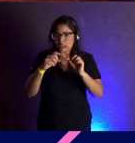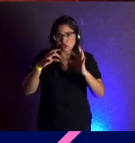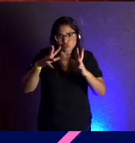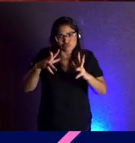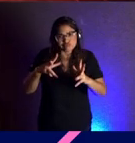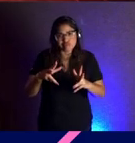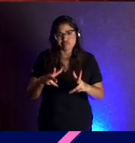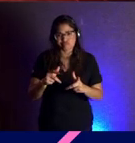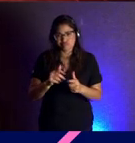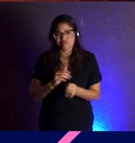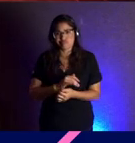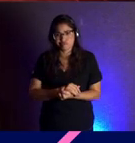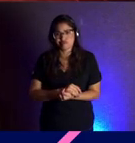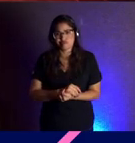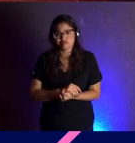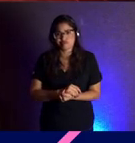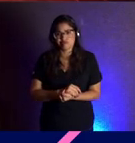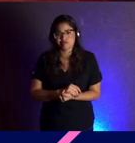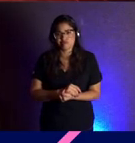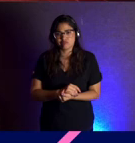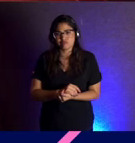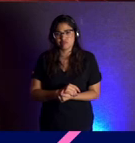né? Cabe muito da gente,